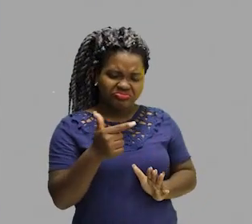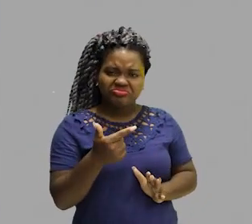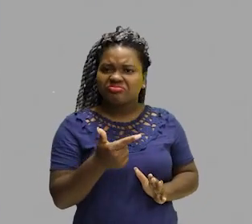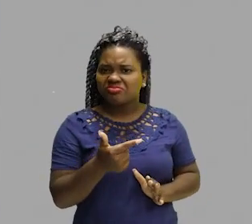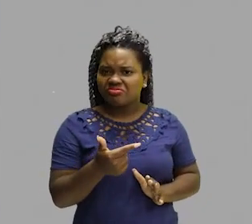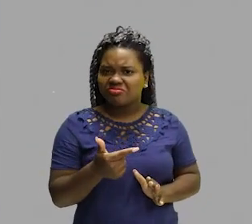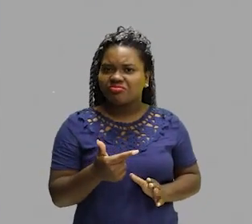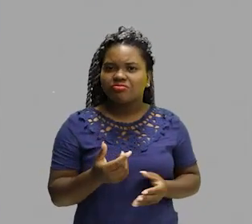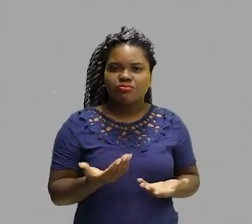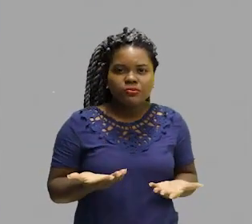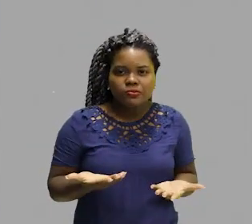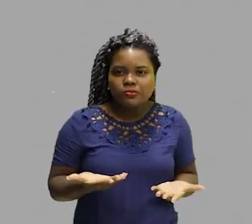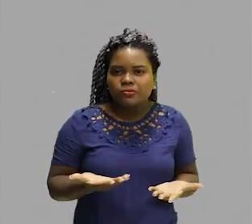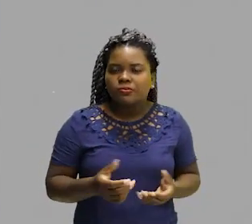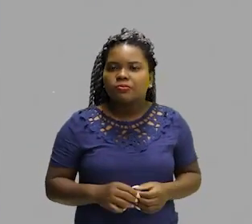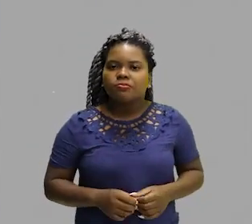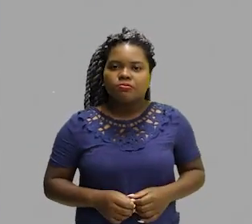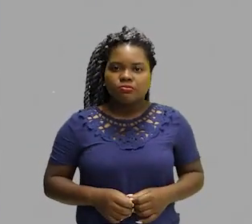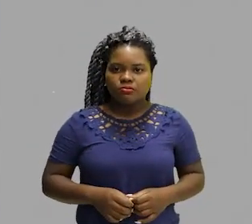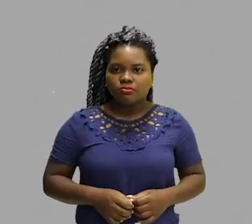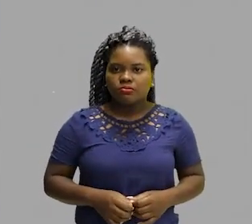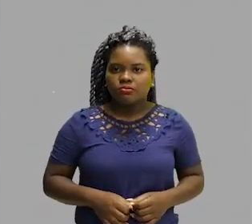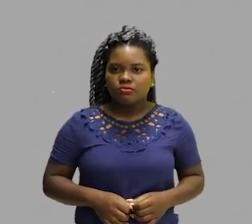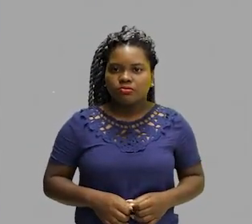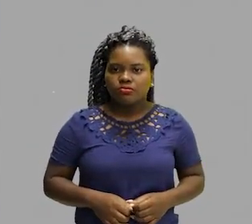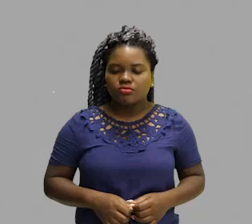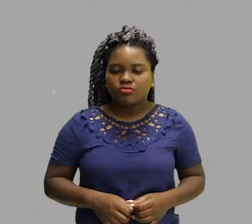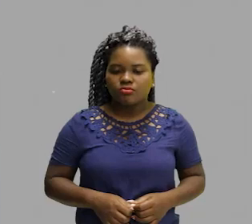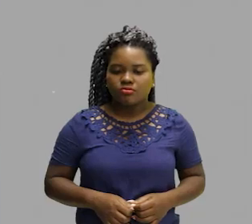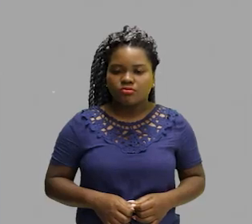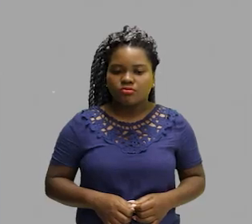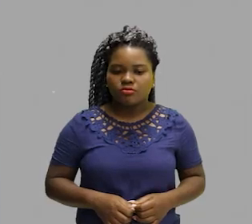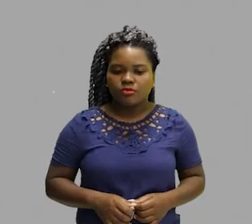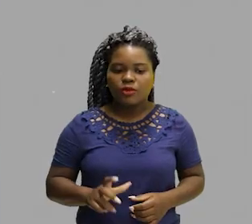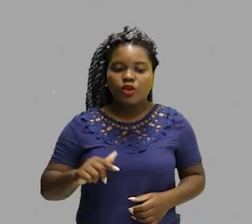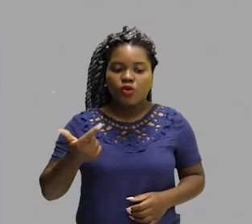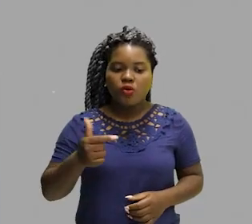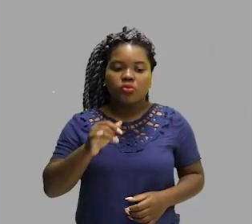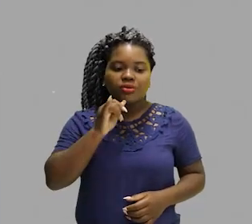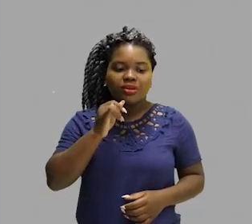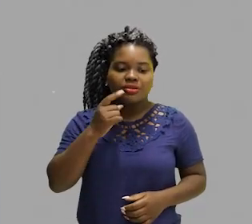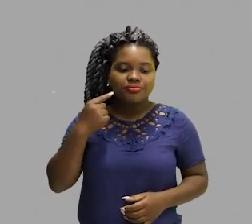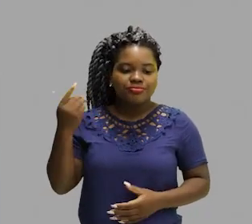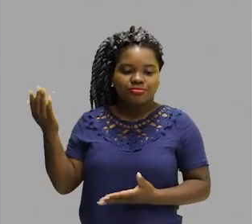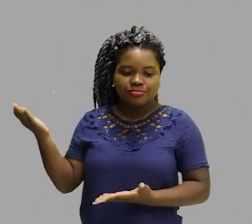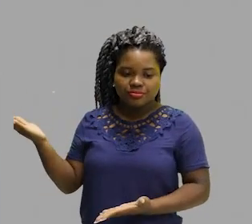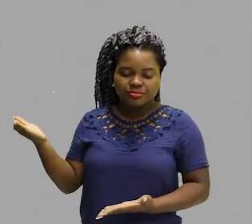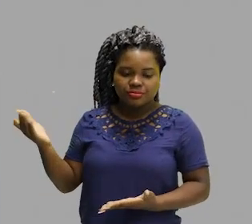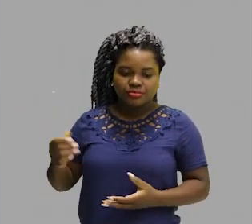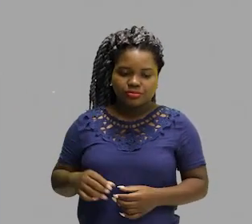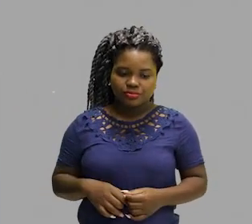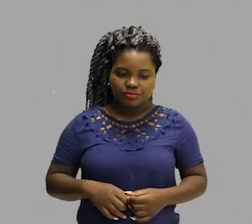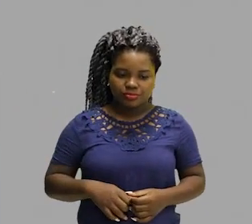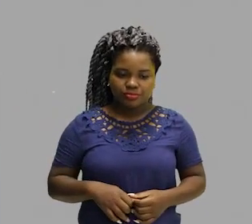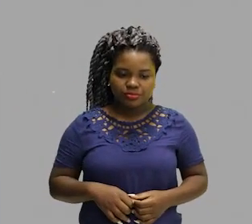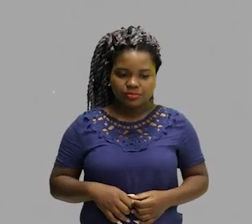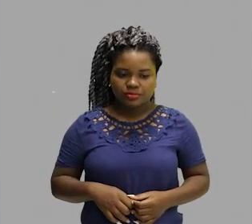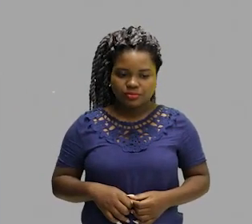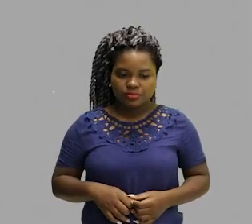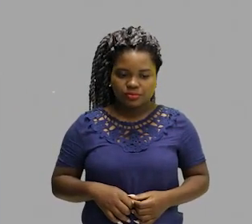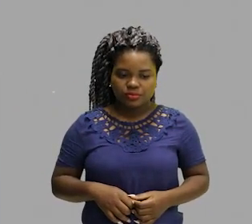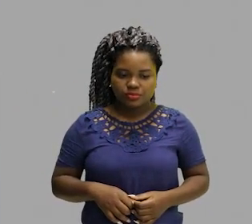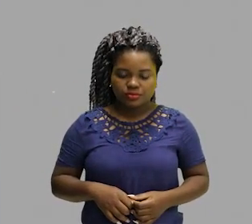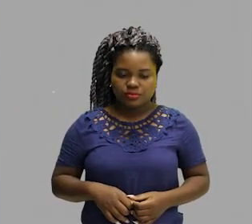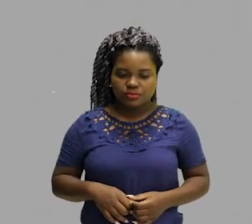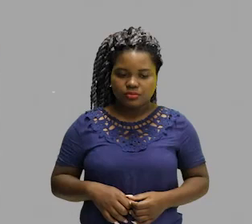como é que eu vou dizer? Um pré-requisito para você construir um poema, tá bom? Aí tem mais outro exemplo. E as breves.